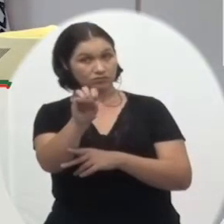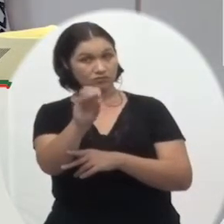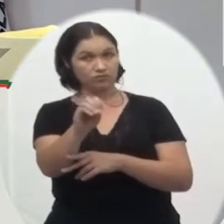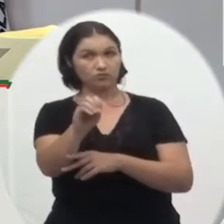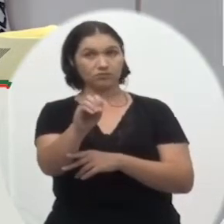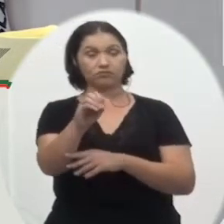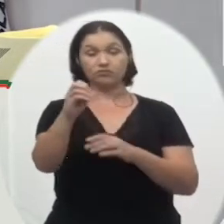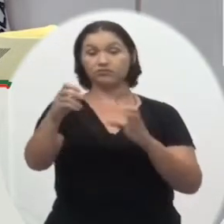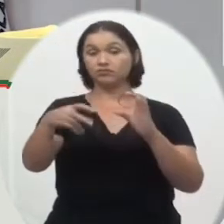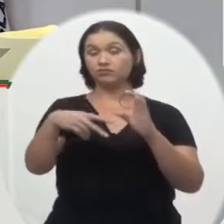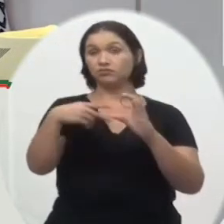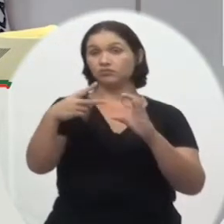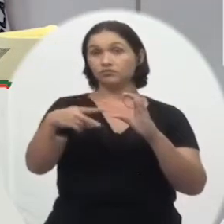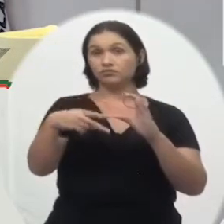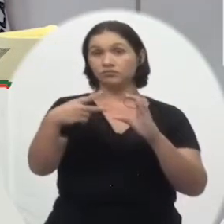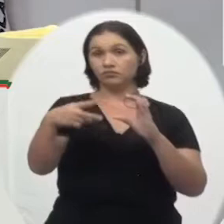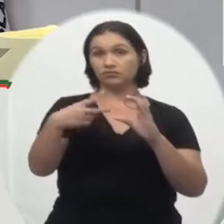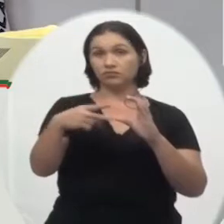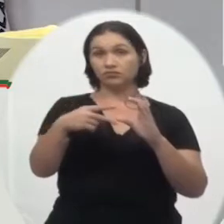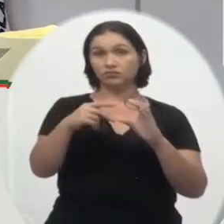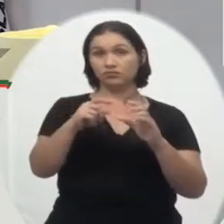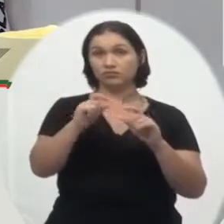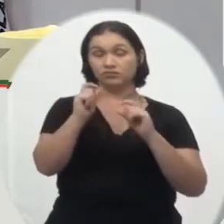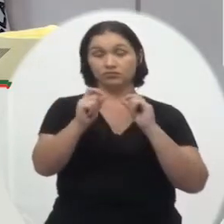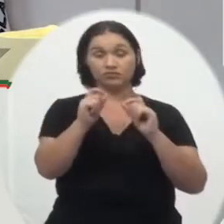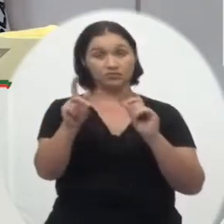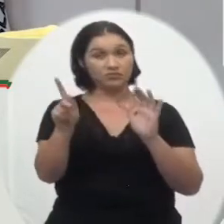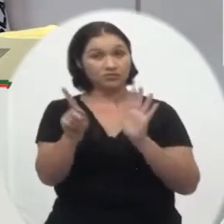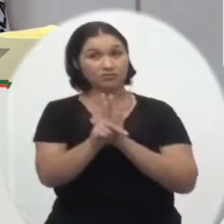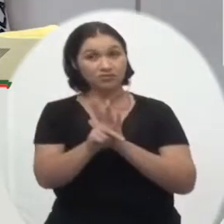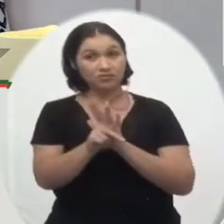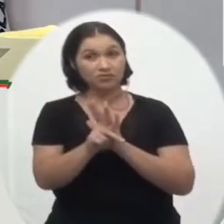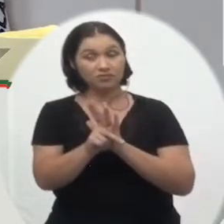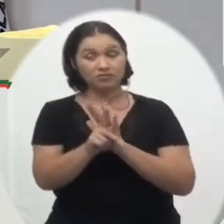Esta casa são de políticos.